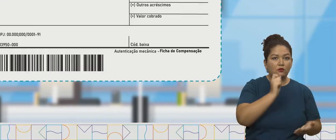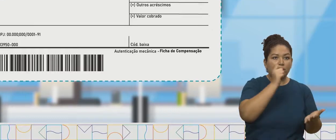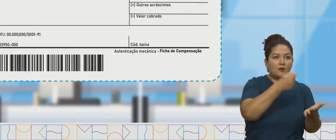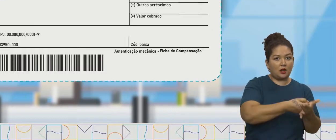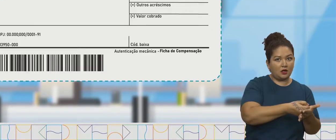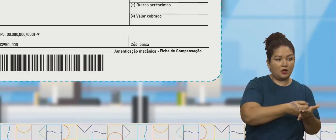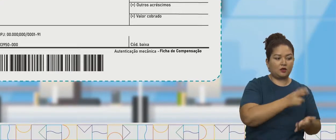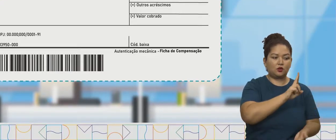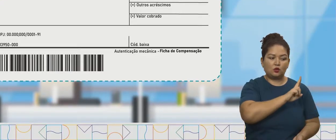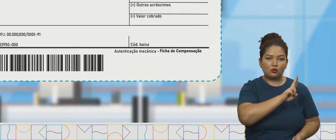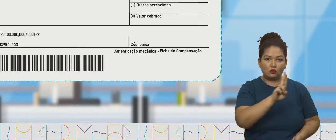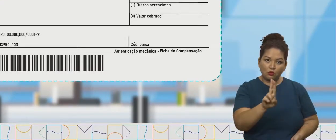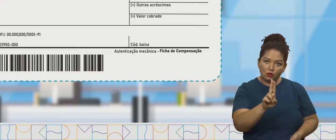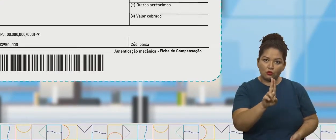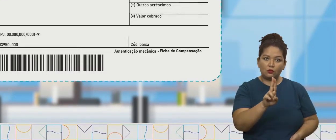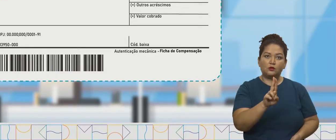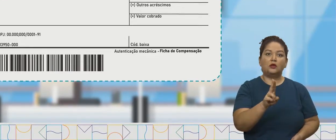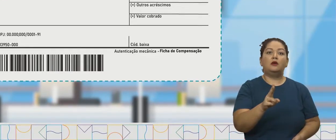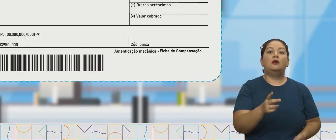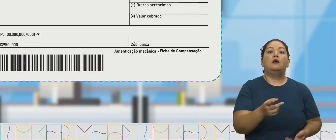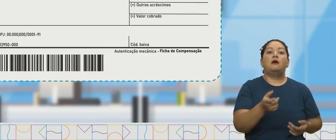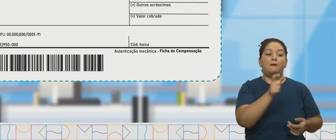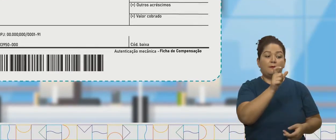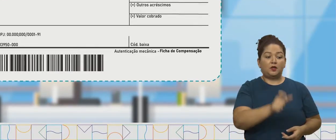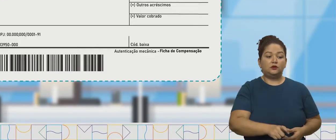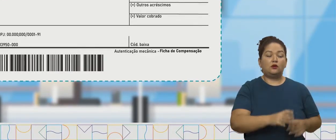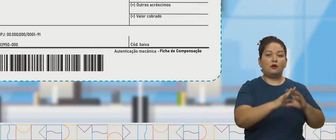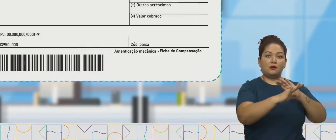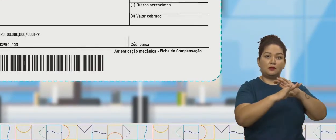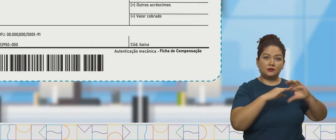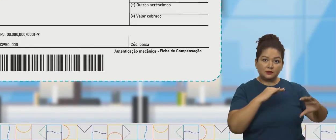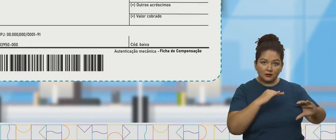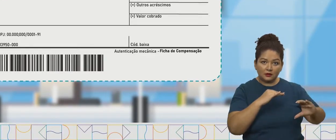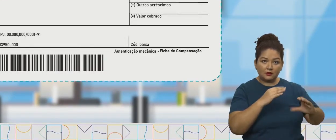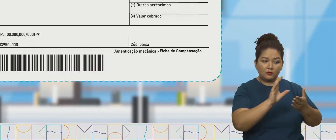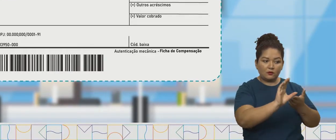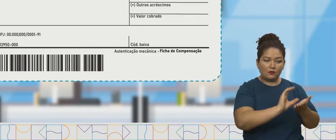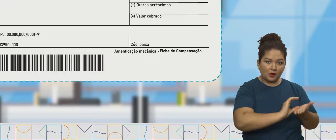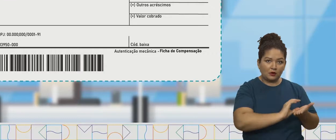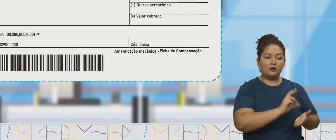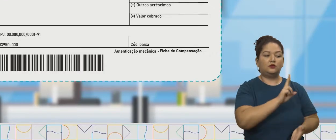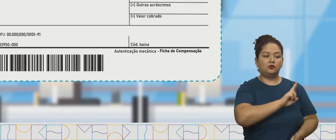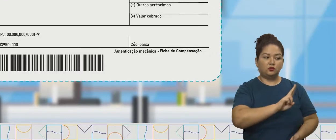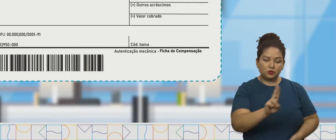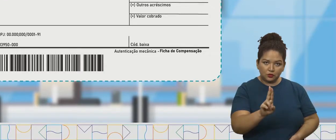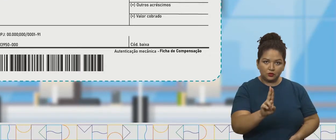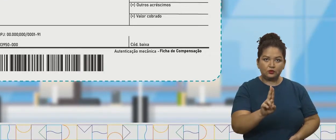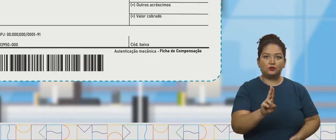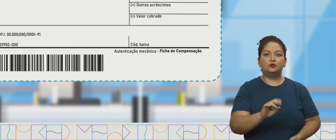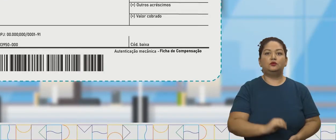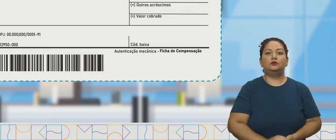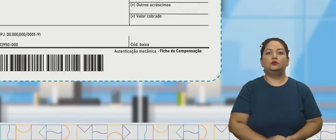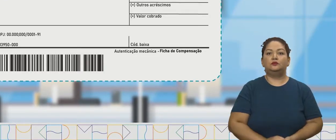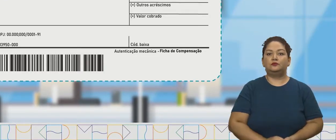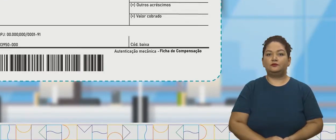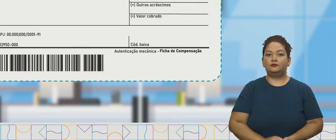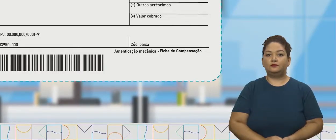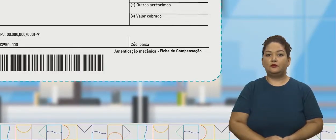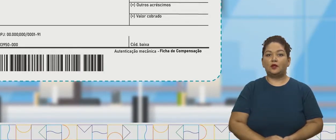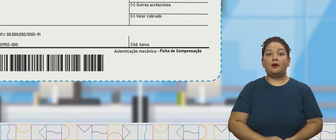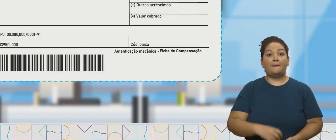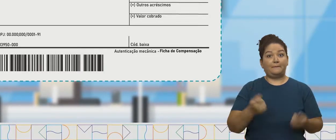o pagamento do boleto e de quem está cobrando e as orientações ao caixa. Temos que conferir se os dados de quem